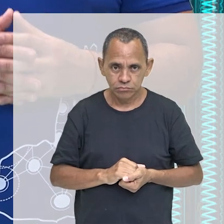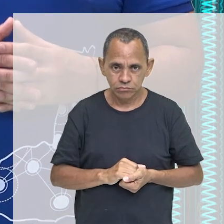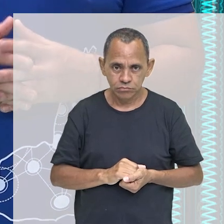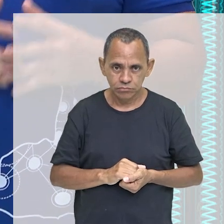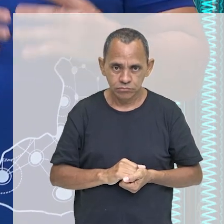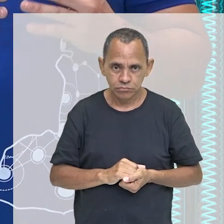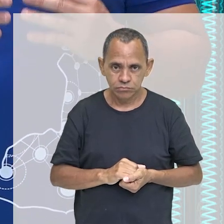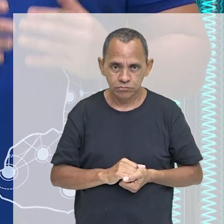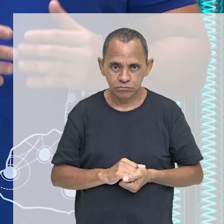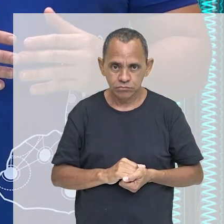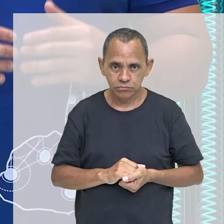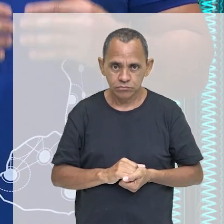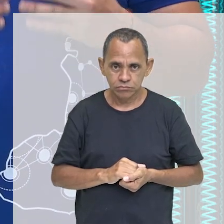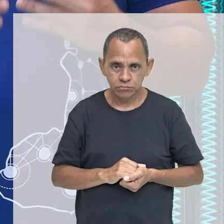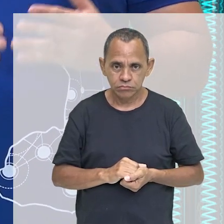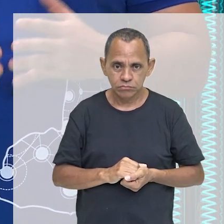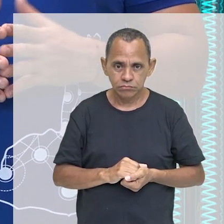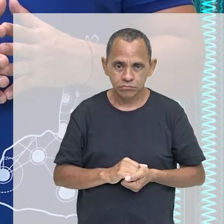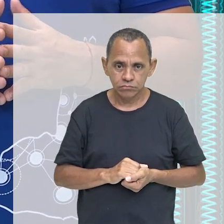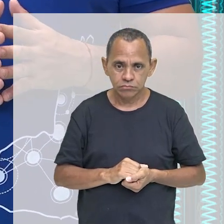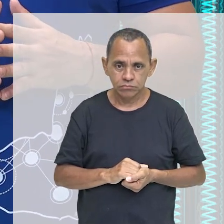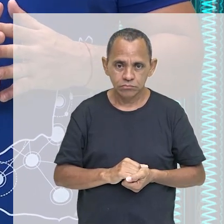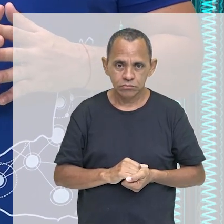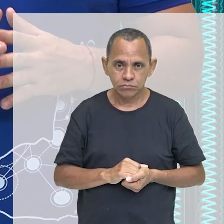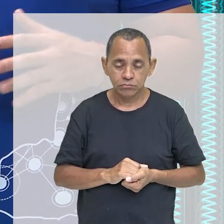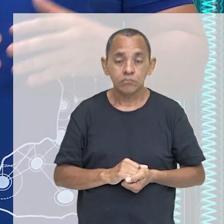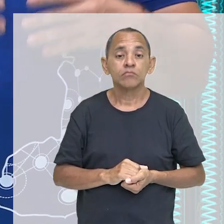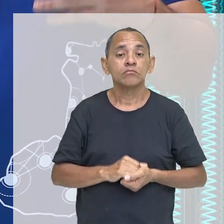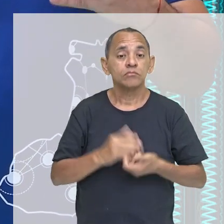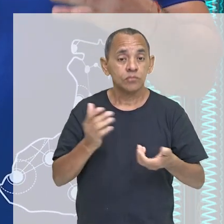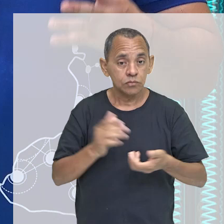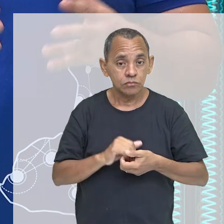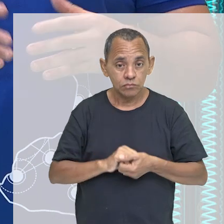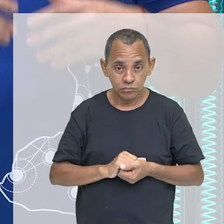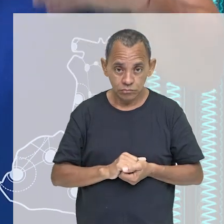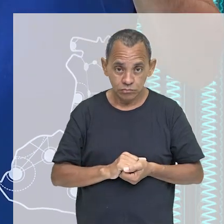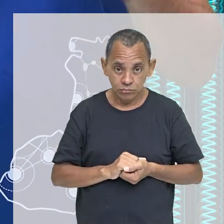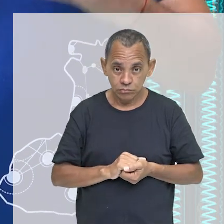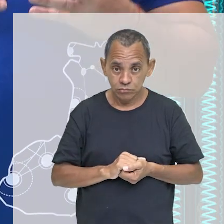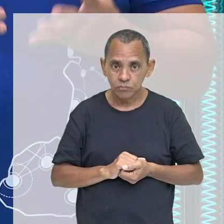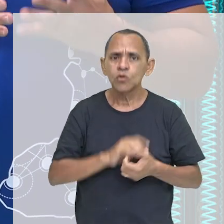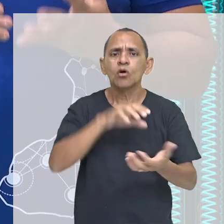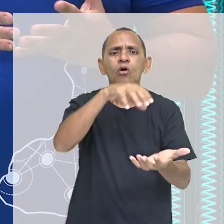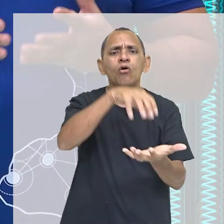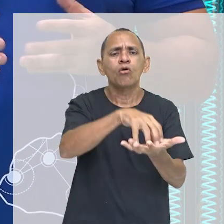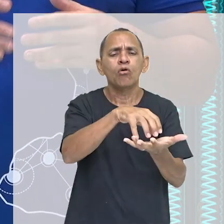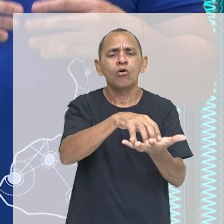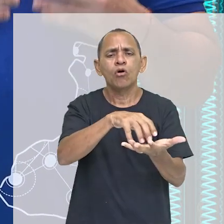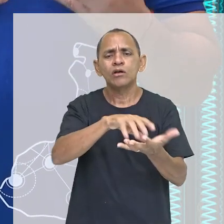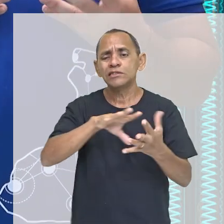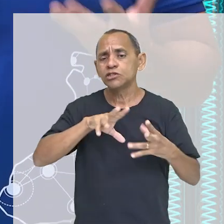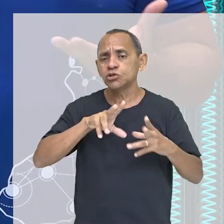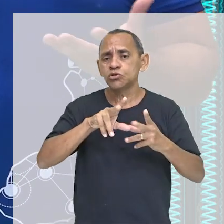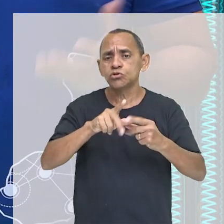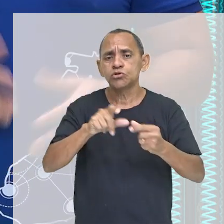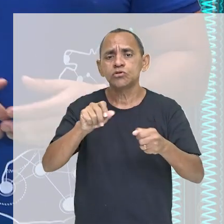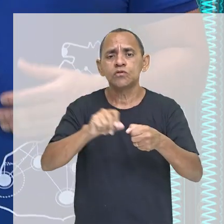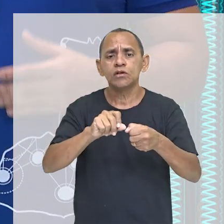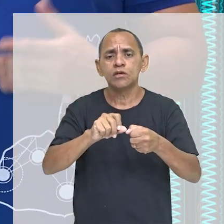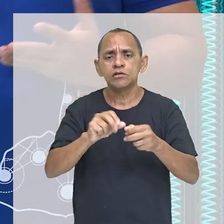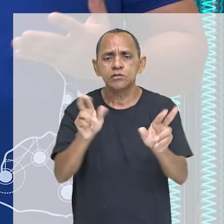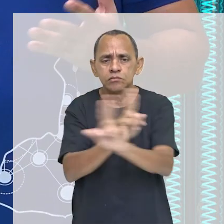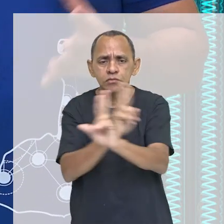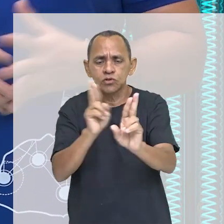colonial policies favoring English. Então as policies, né, tudo que eles faziam era em relação à língua